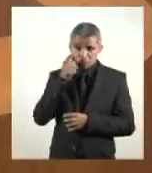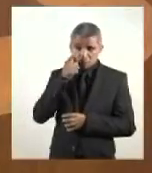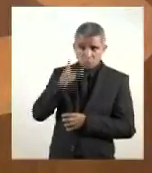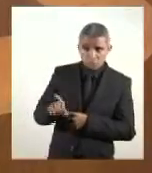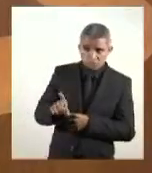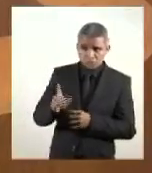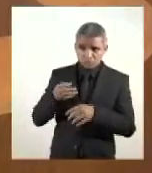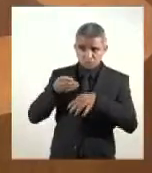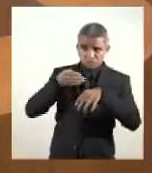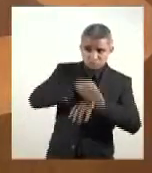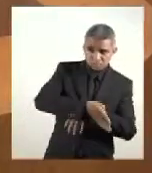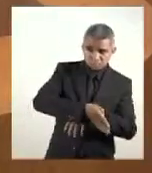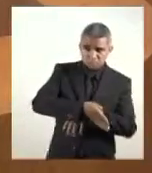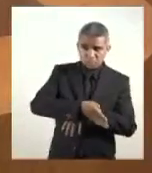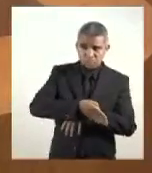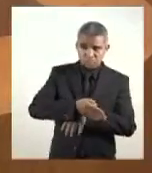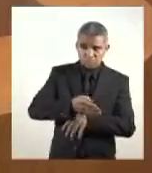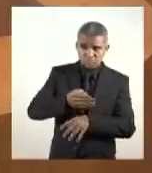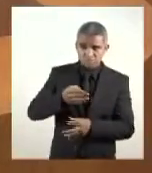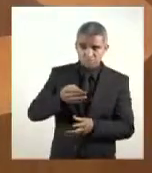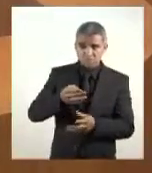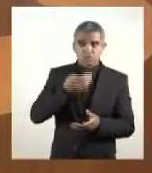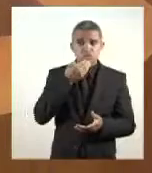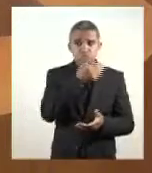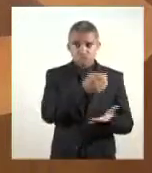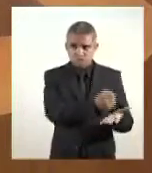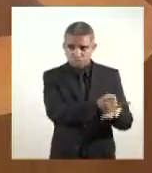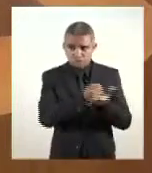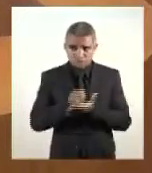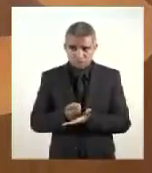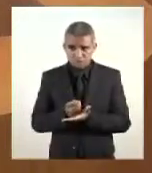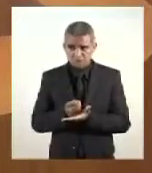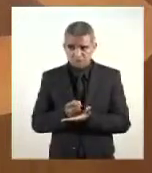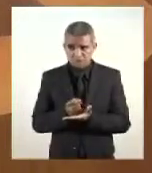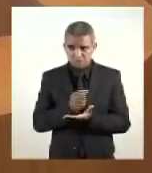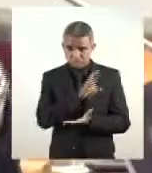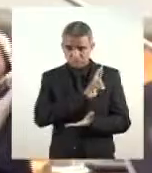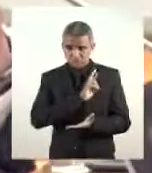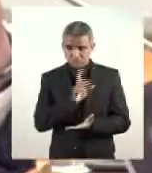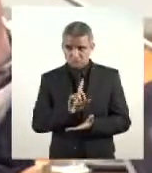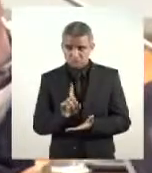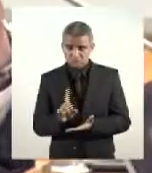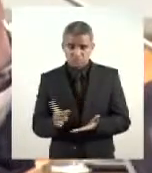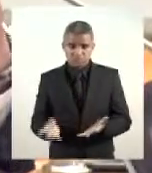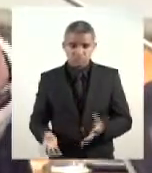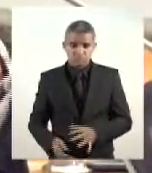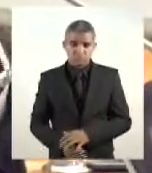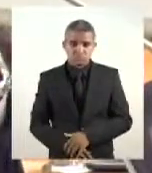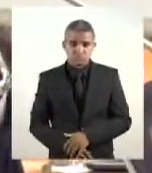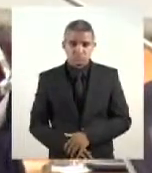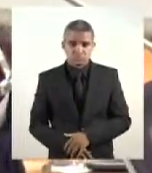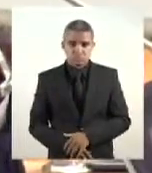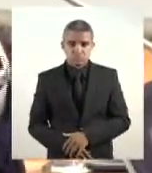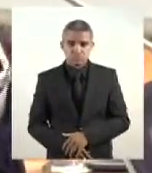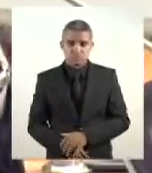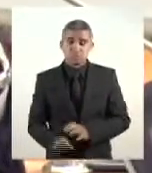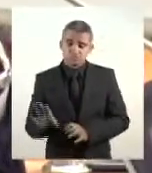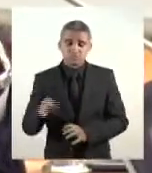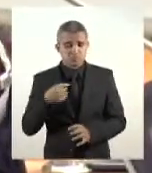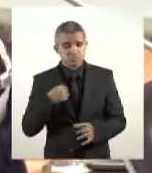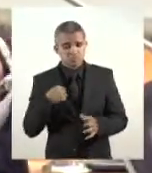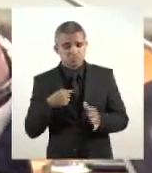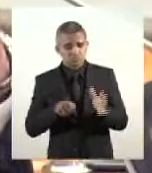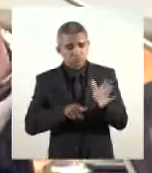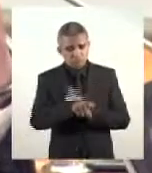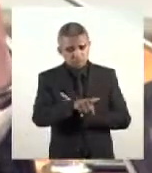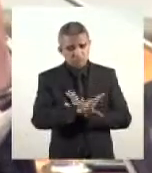de uma intervenção? Vossa Excelência acha que um pedido de apoio não seria atendido? Veja bem, Vossa Excelência, eu estou... Não, por que eu estou falando